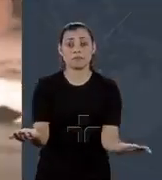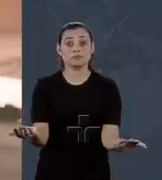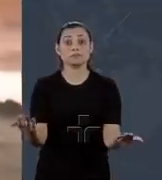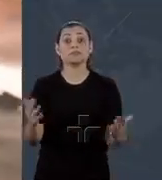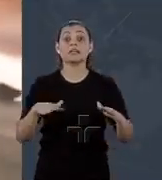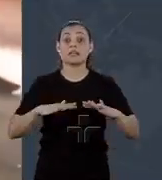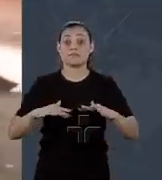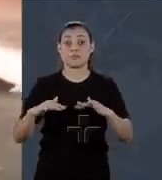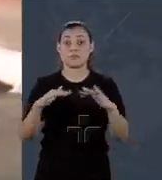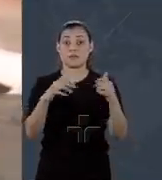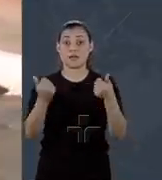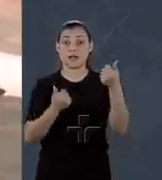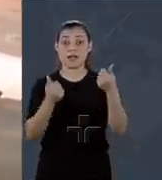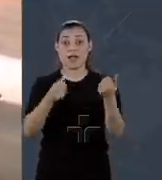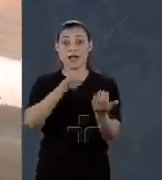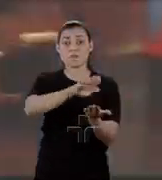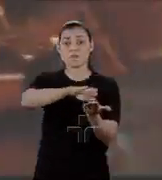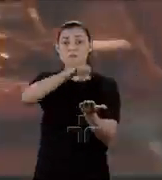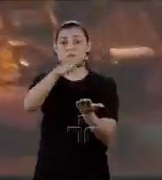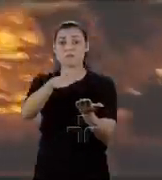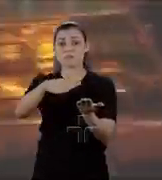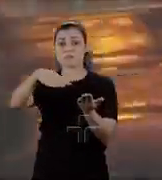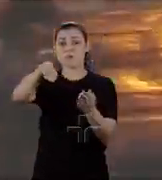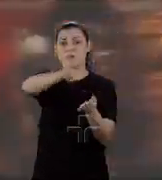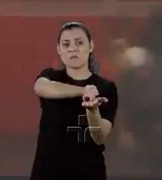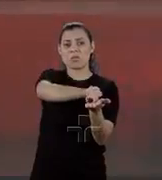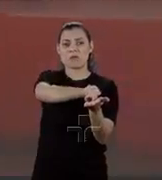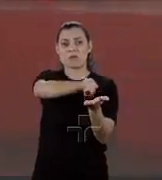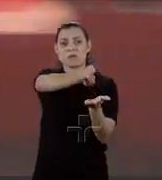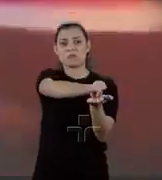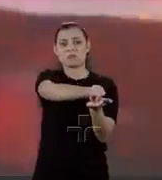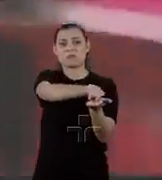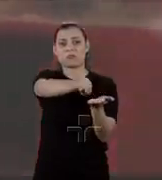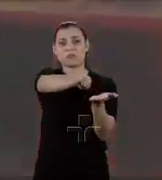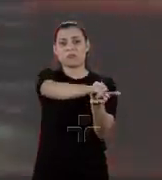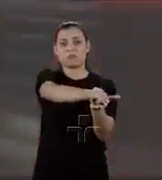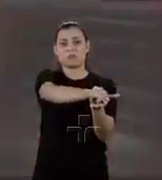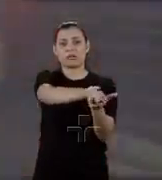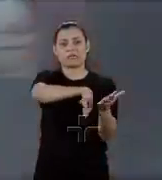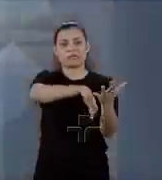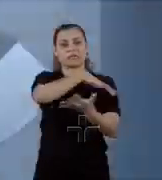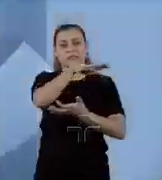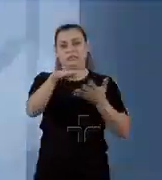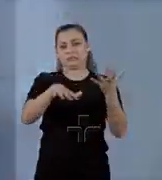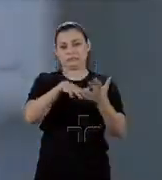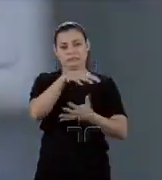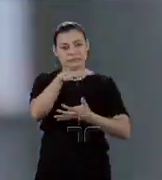que foram levados pela correnteza ficaram tombados no meio das ruas e causaram confusão no trânsito.